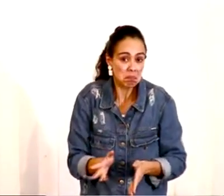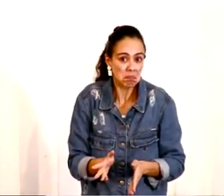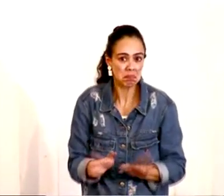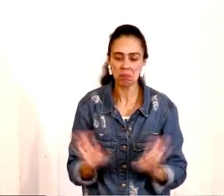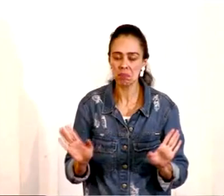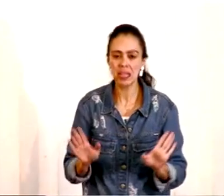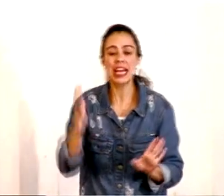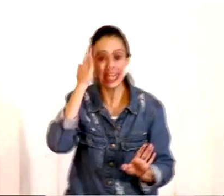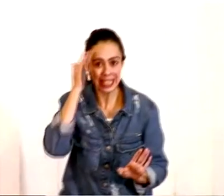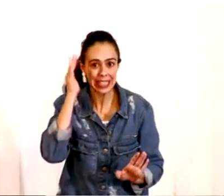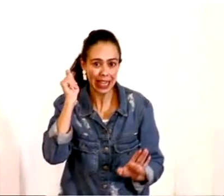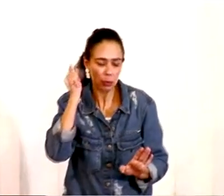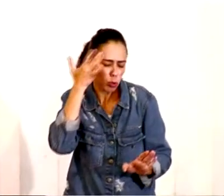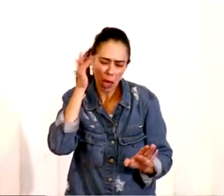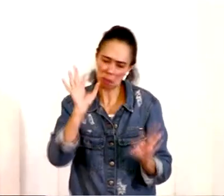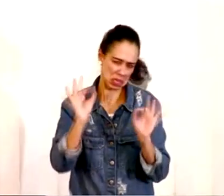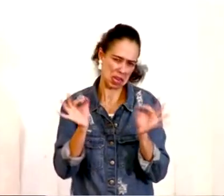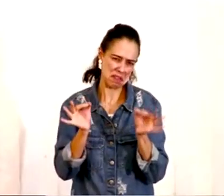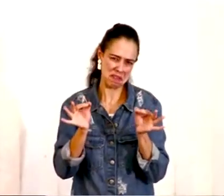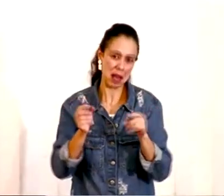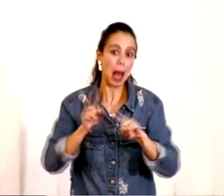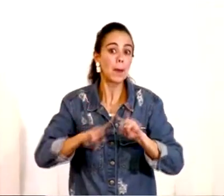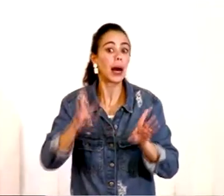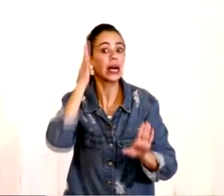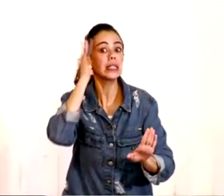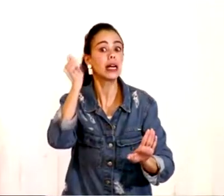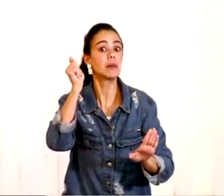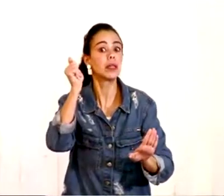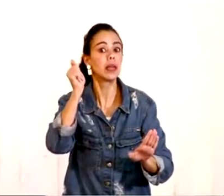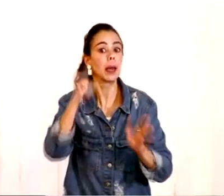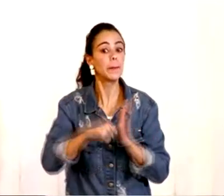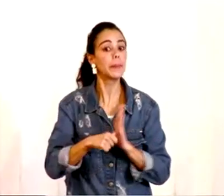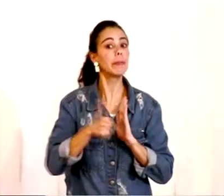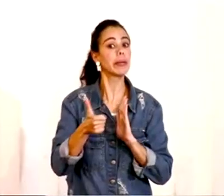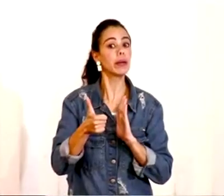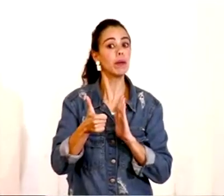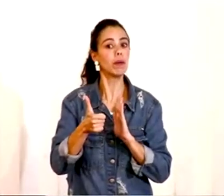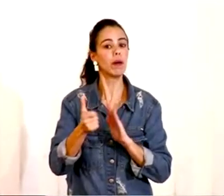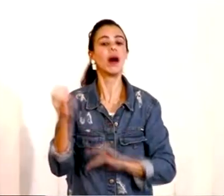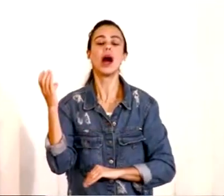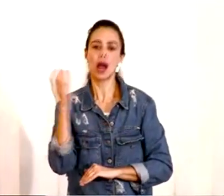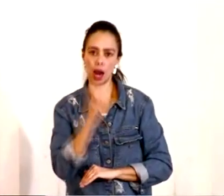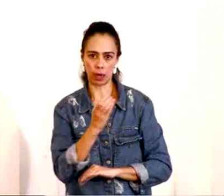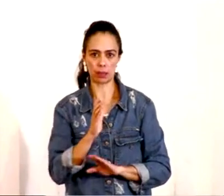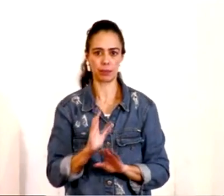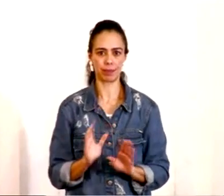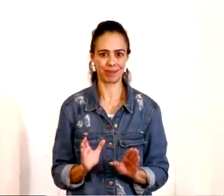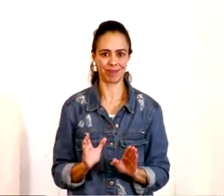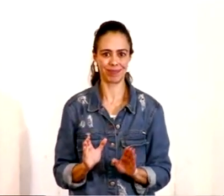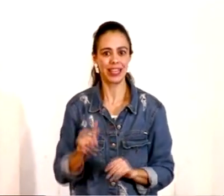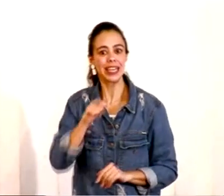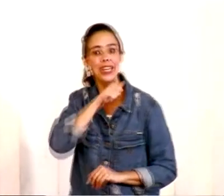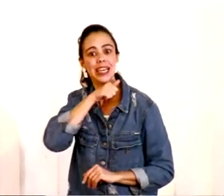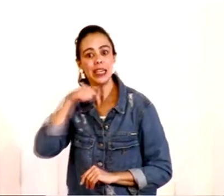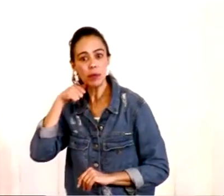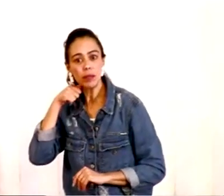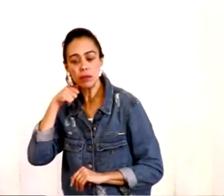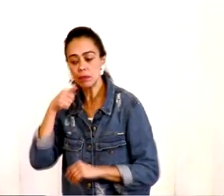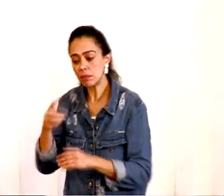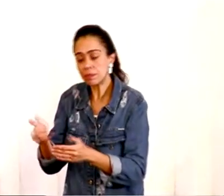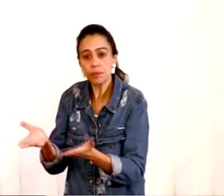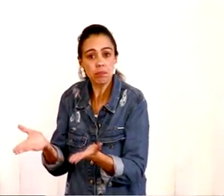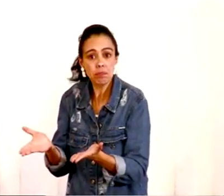primogênito e Abel é esse segundo filho. Talvez por ser o primogênito tenha